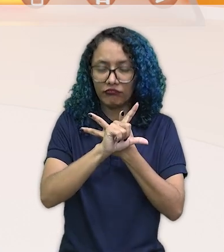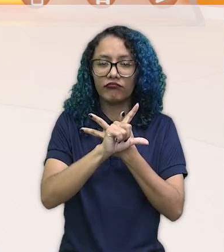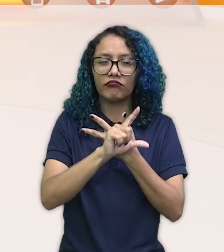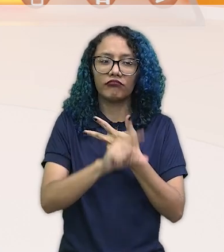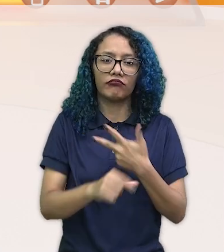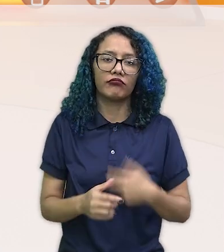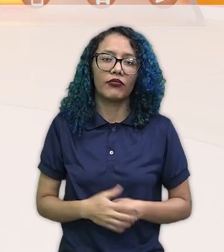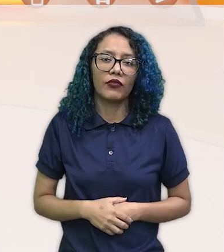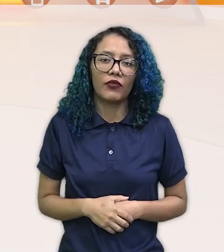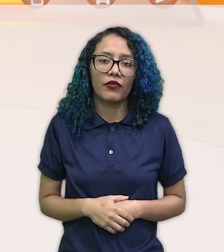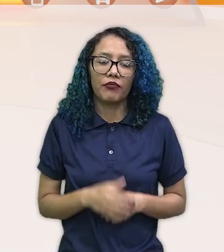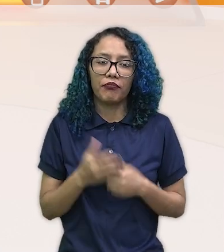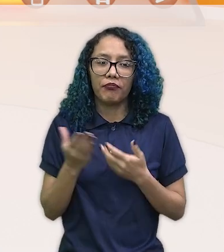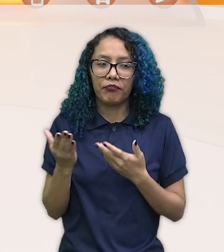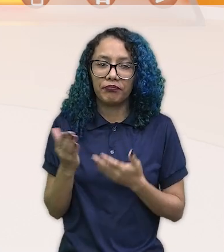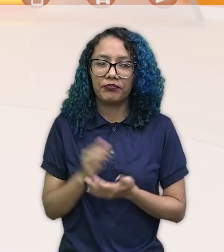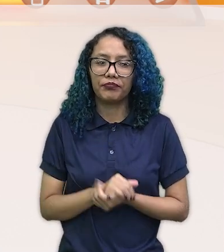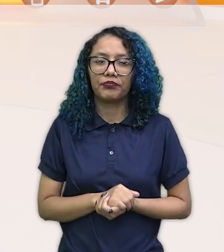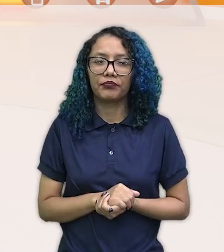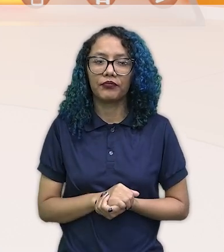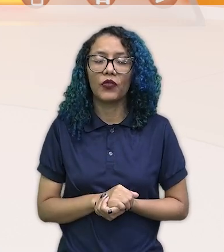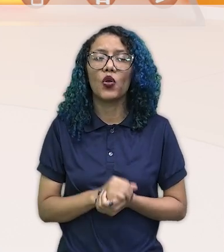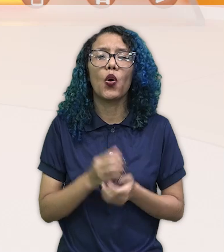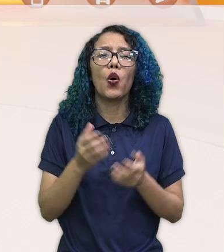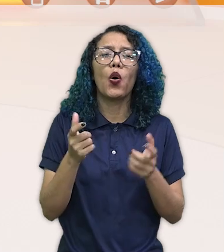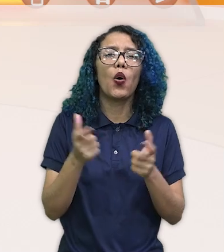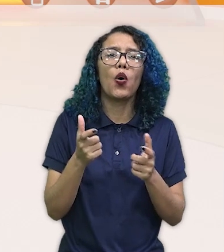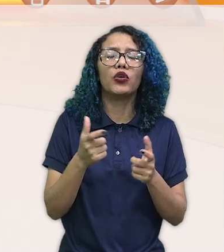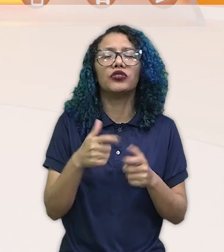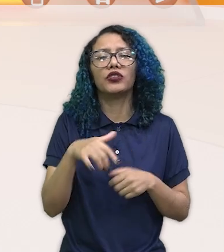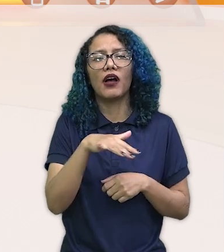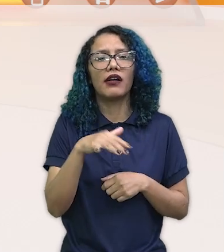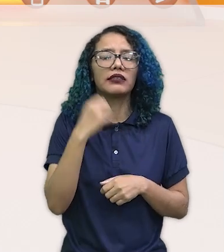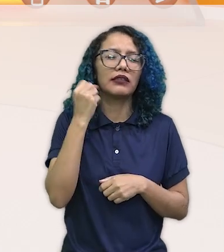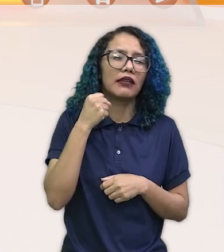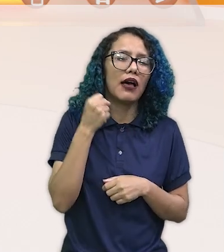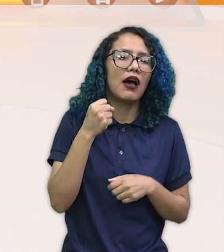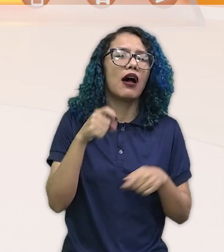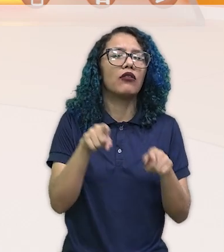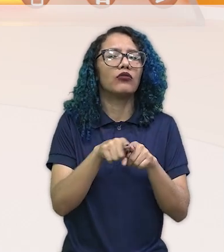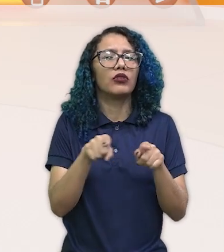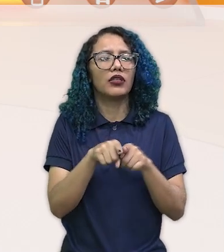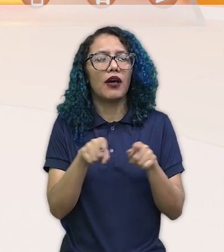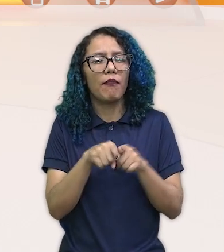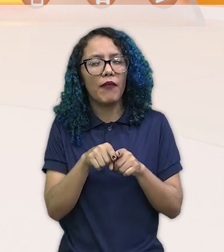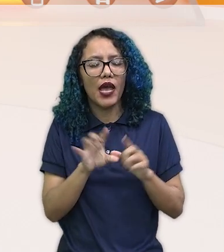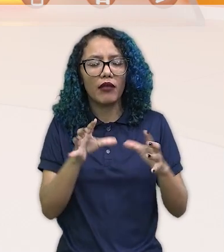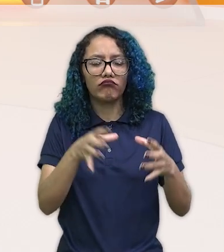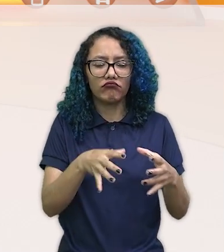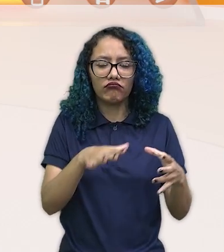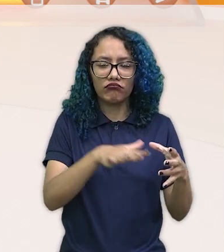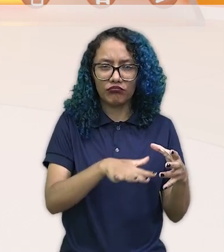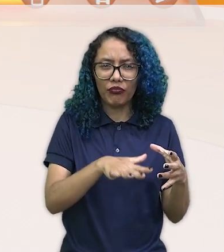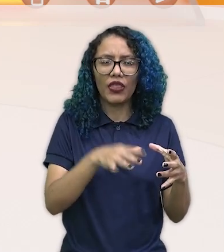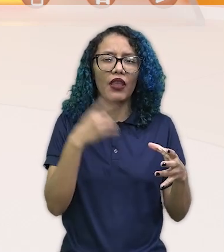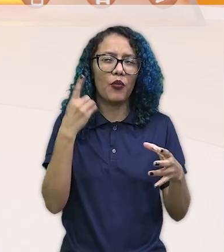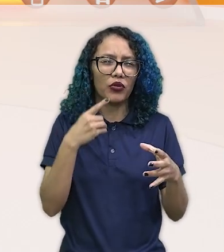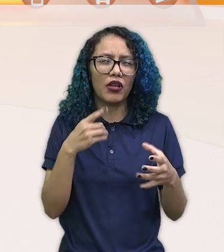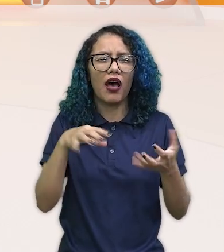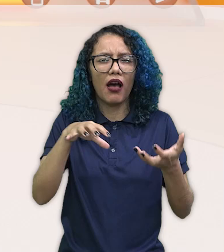nosso poder legislativo. Está ali no Senado Federal, na Câmara dos Deputados,